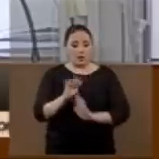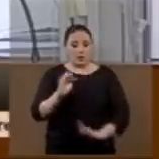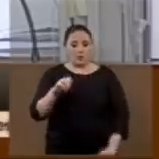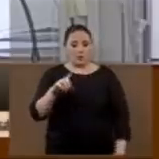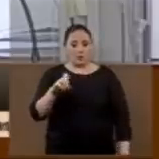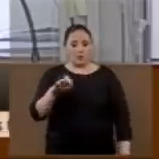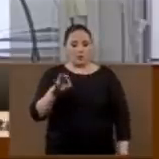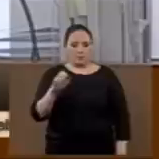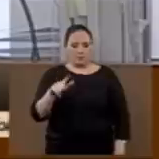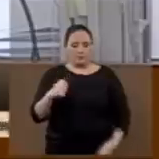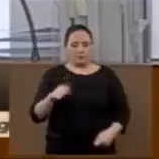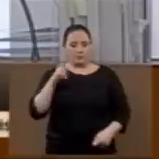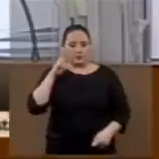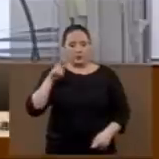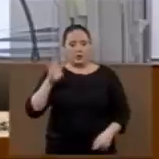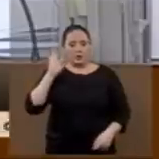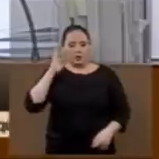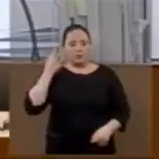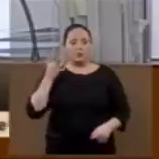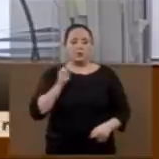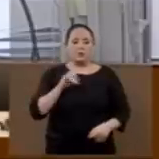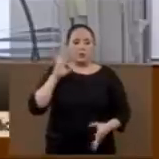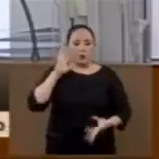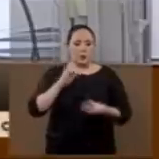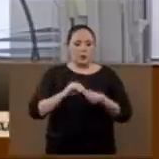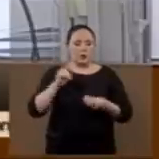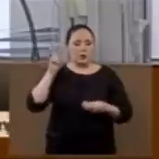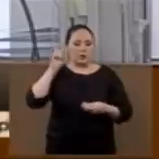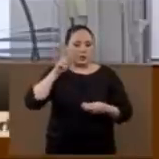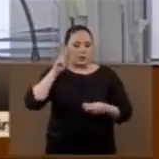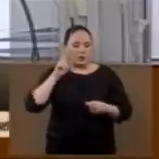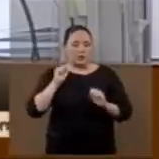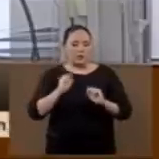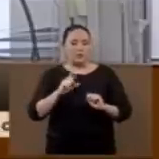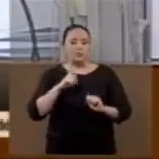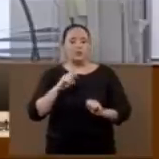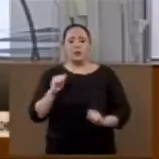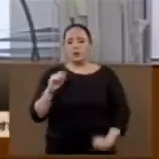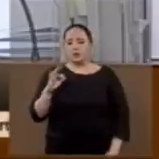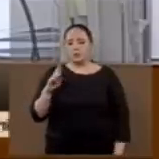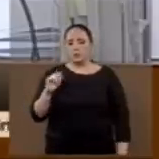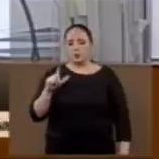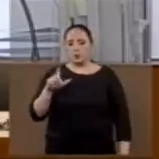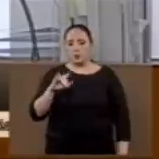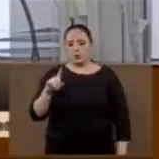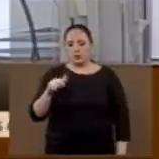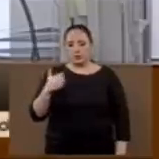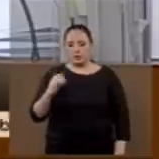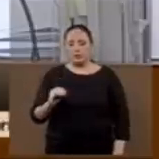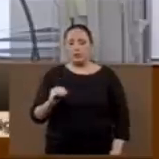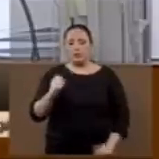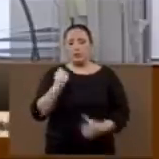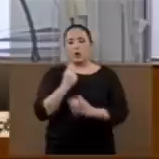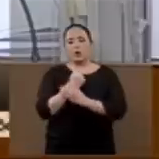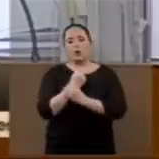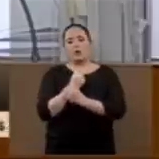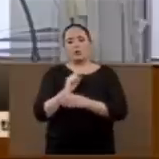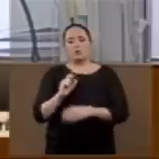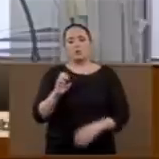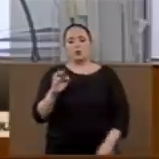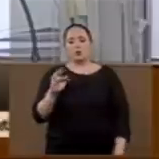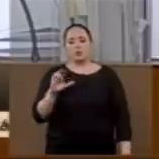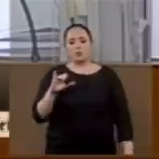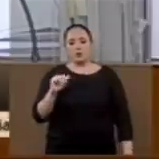a soluções que, compreendendo a historicidade das estruturas, possibilitem a atualização normativa, garantindo do mesmo pé a sua